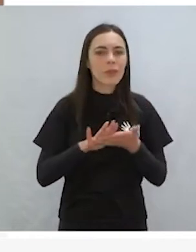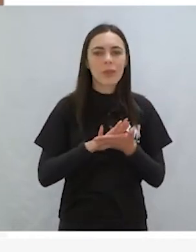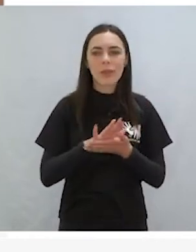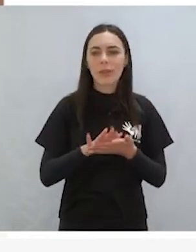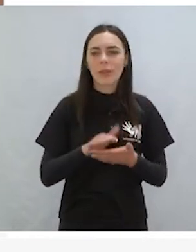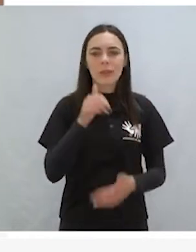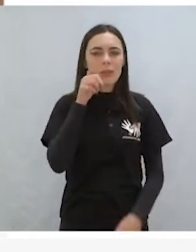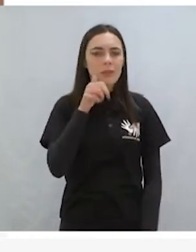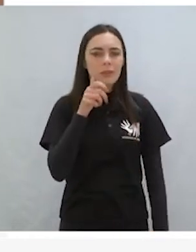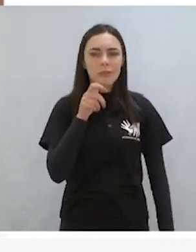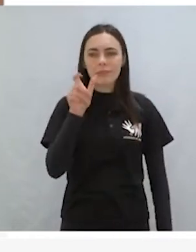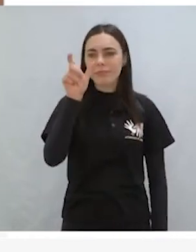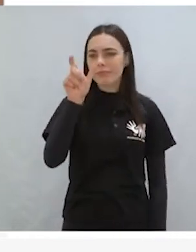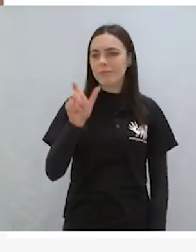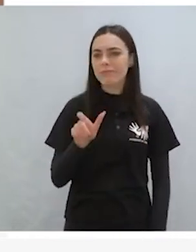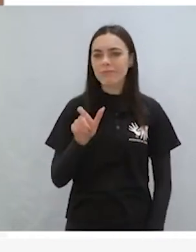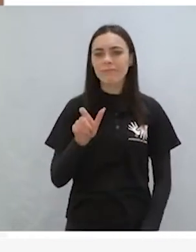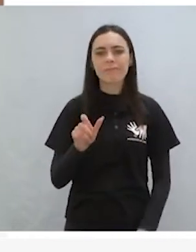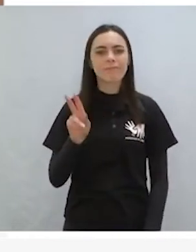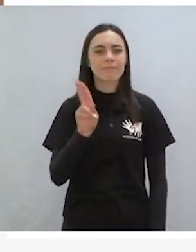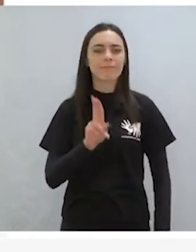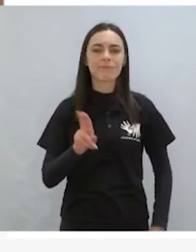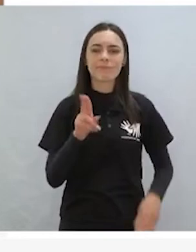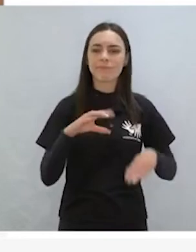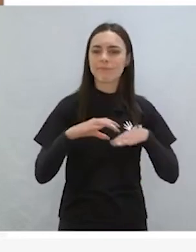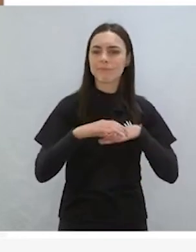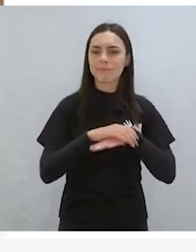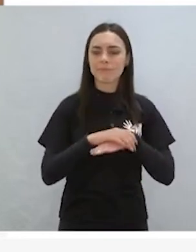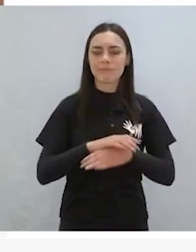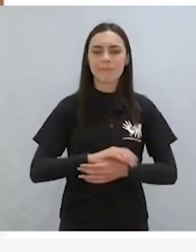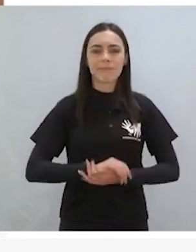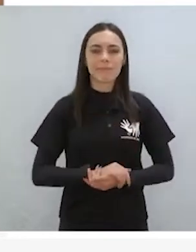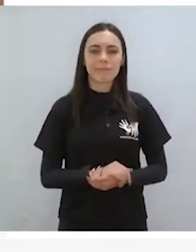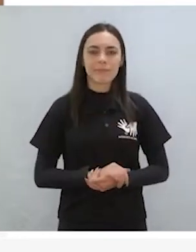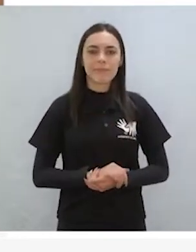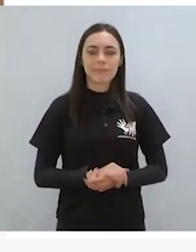nenhuma donzela cujo pé se acomodasse ali.